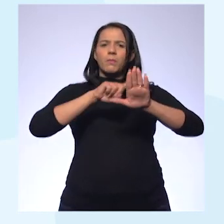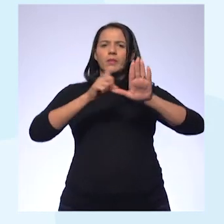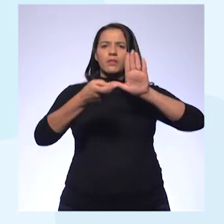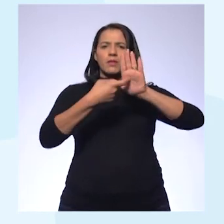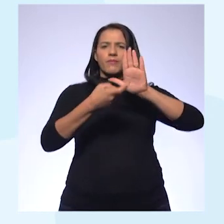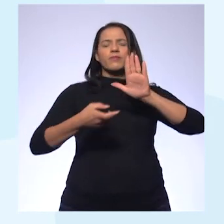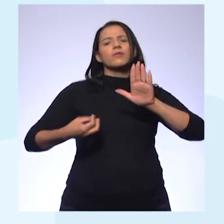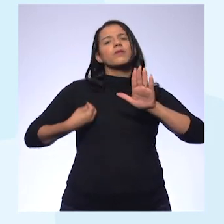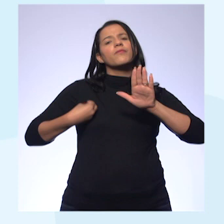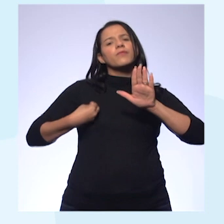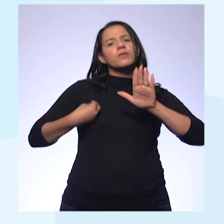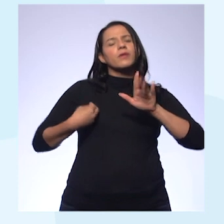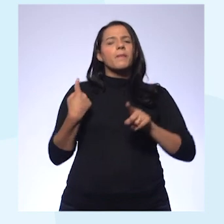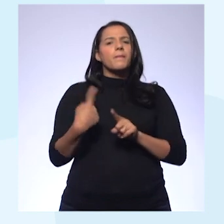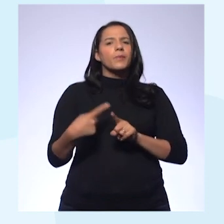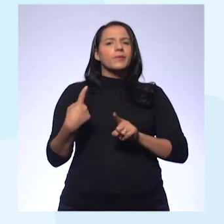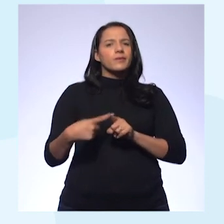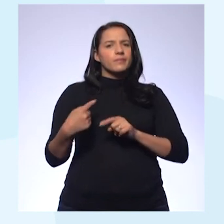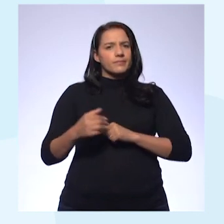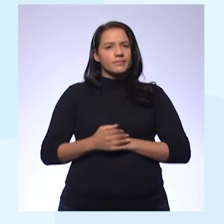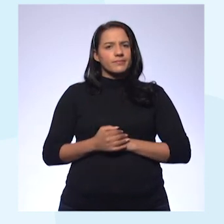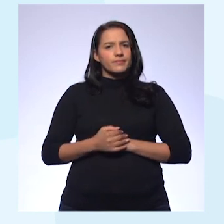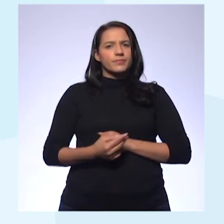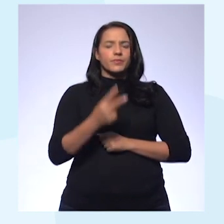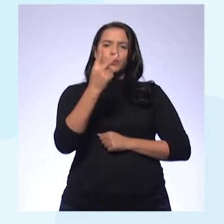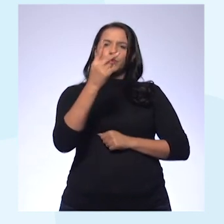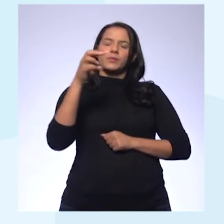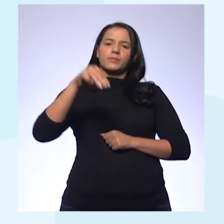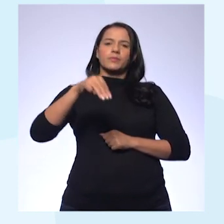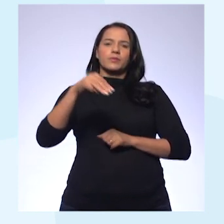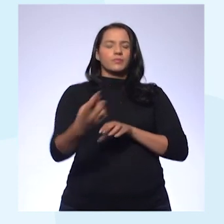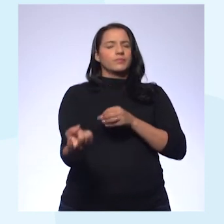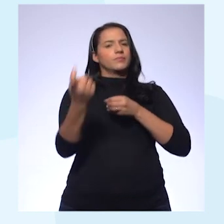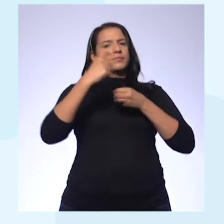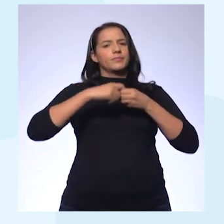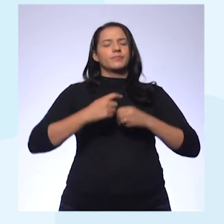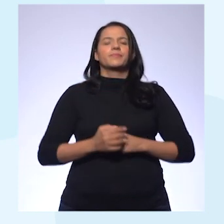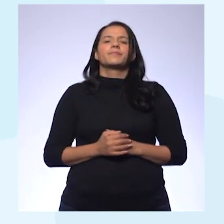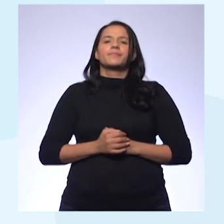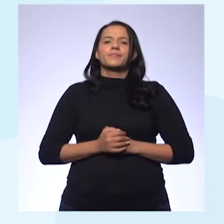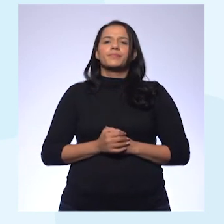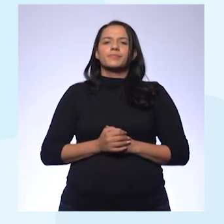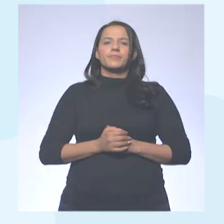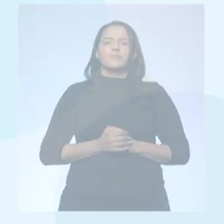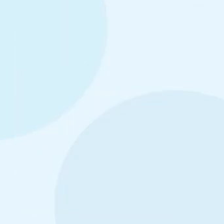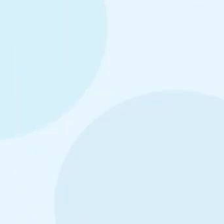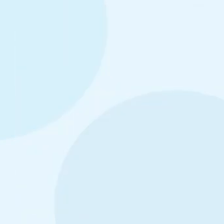na explicação do Gabriel? Então, 2 minutos e nós já retomamos.